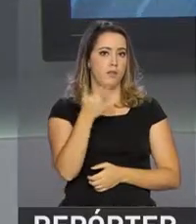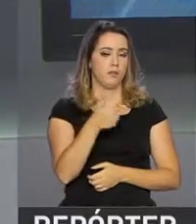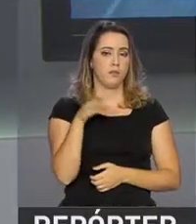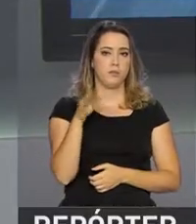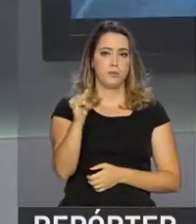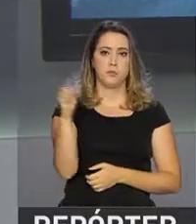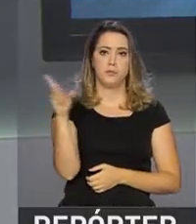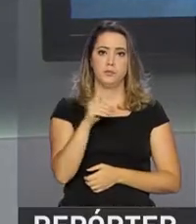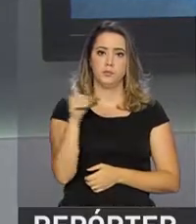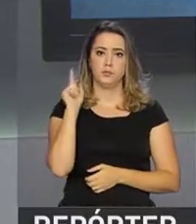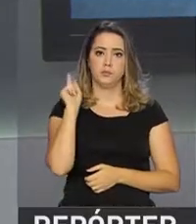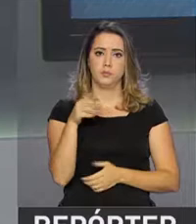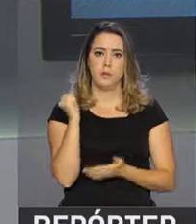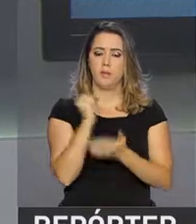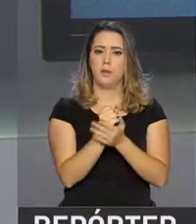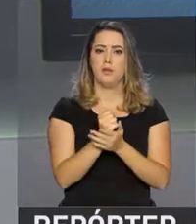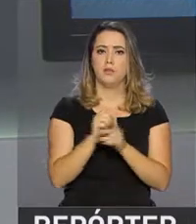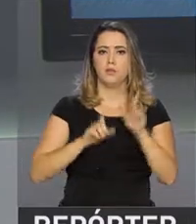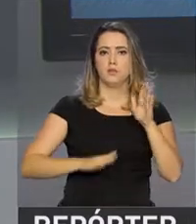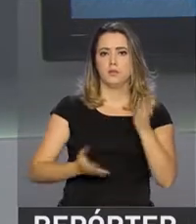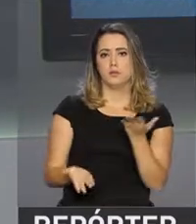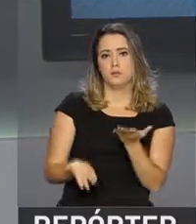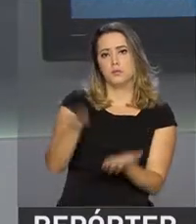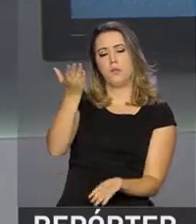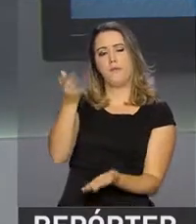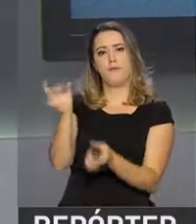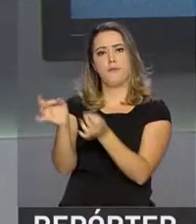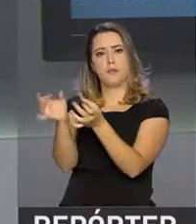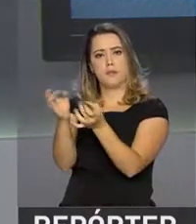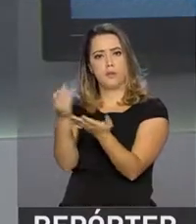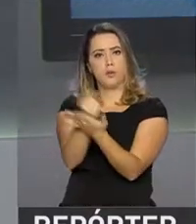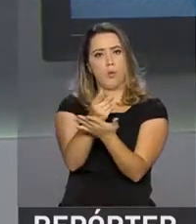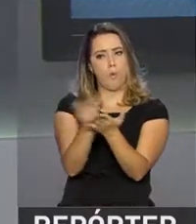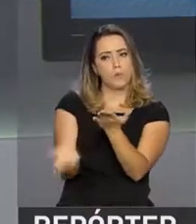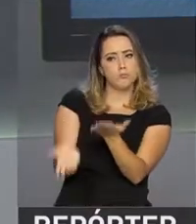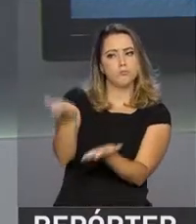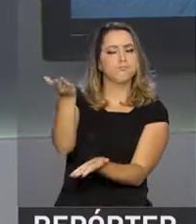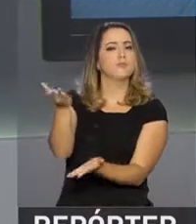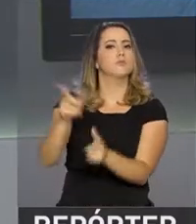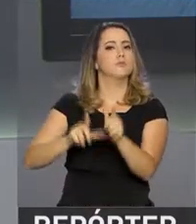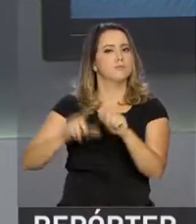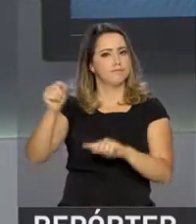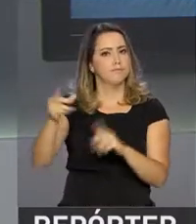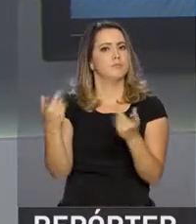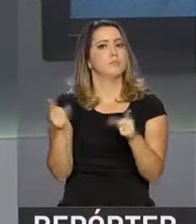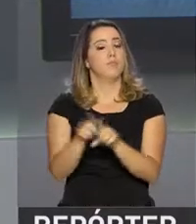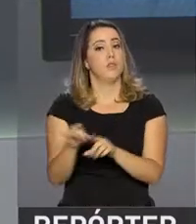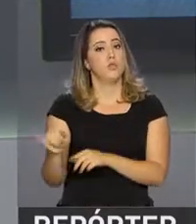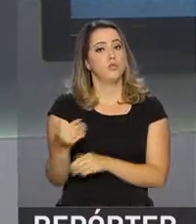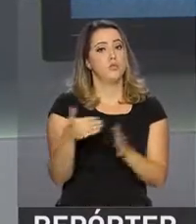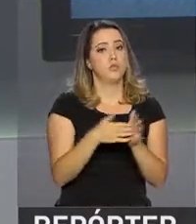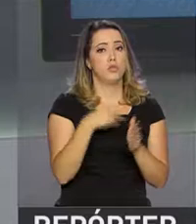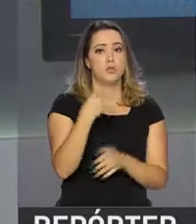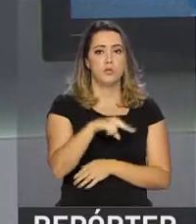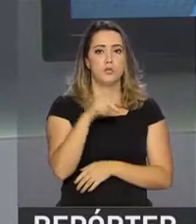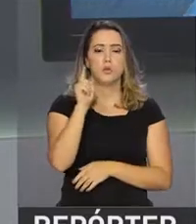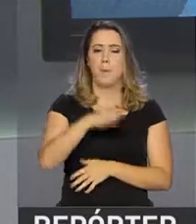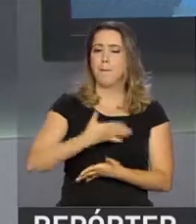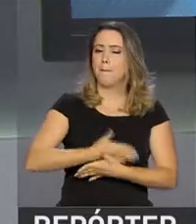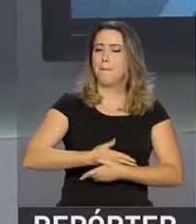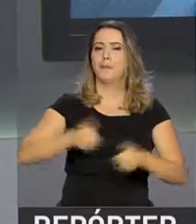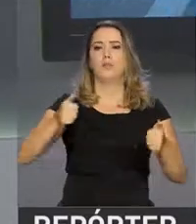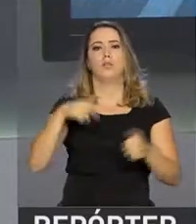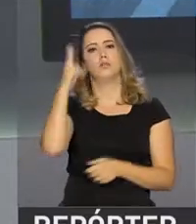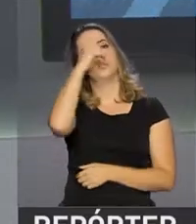de dólares essa é a marca dos hiper superávit da balança comercial no acumulado de janeiro a novembro o resultado é o maior da história